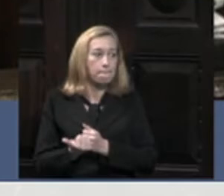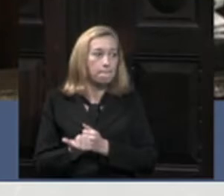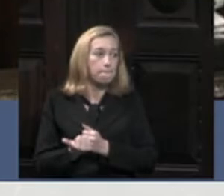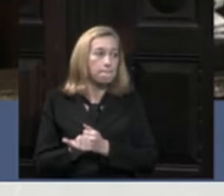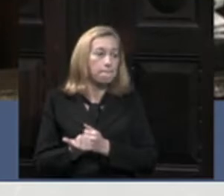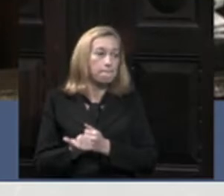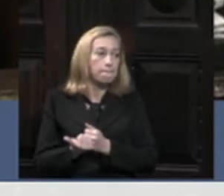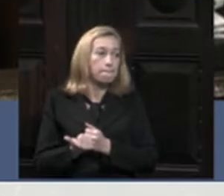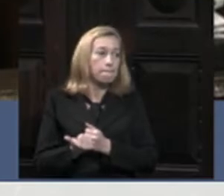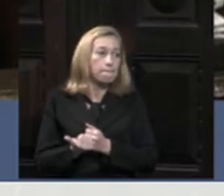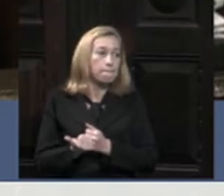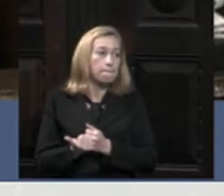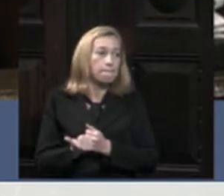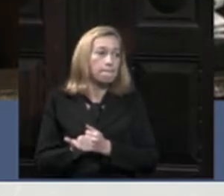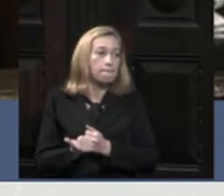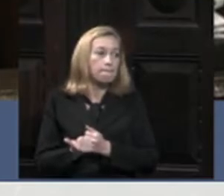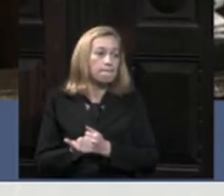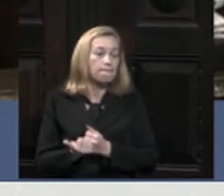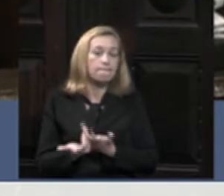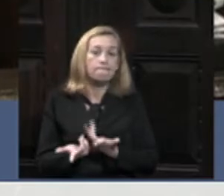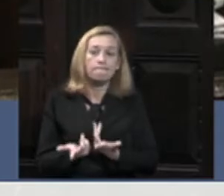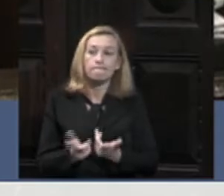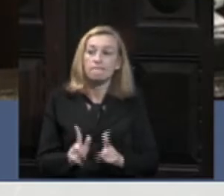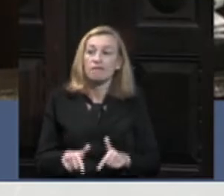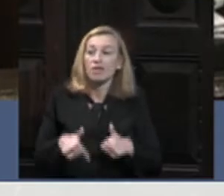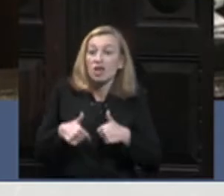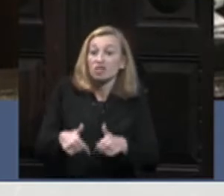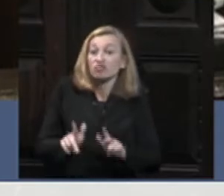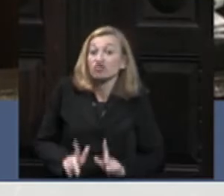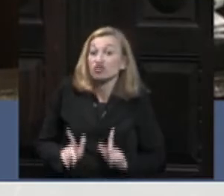através de mecanismos espúrios,